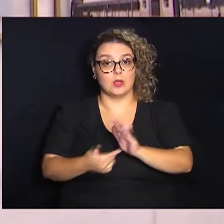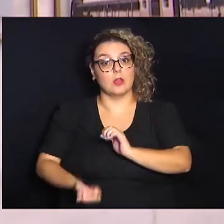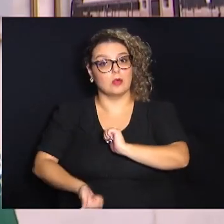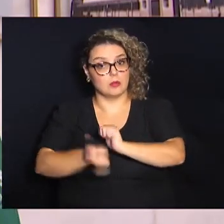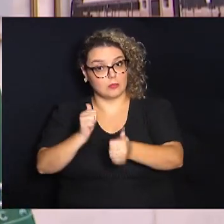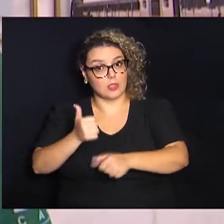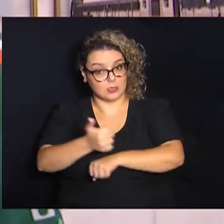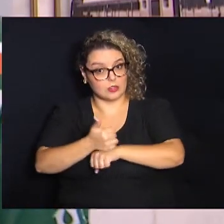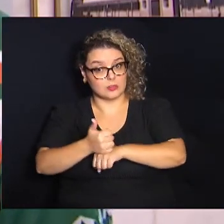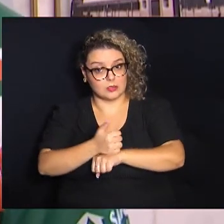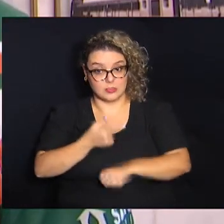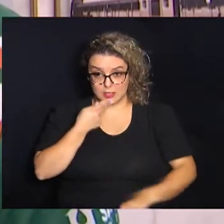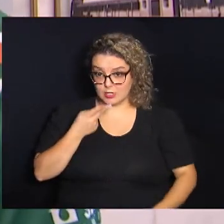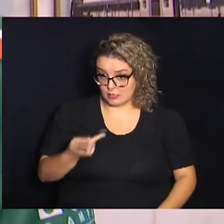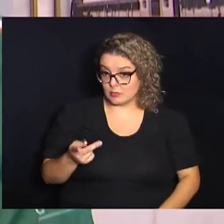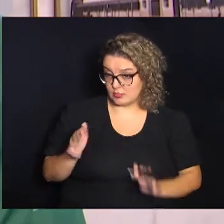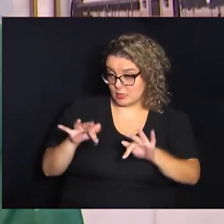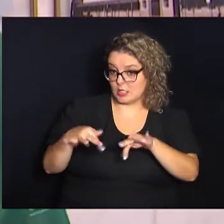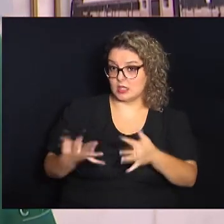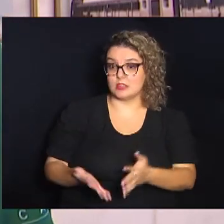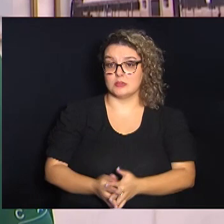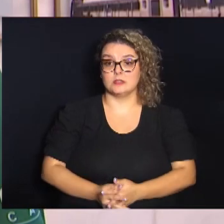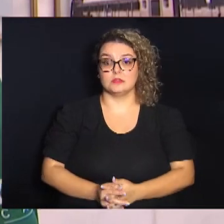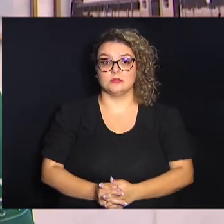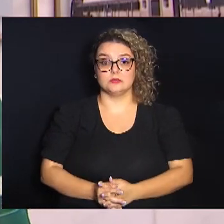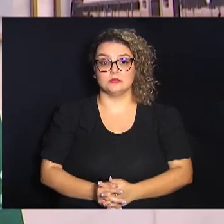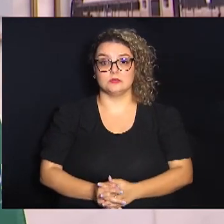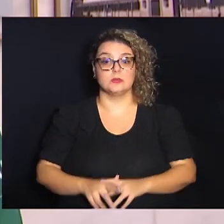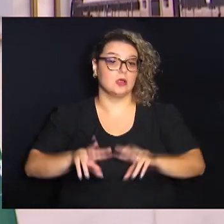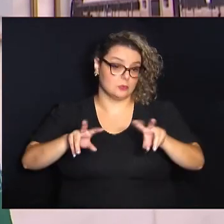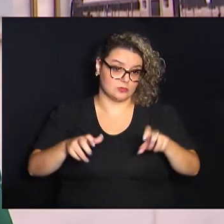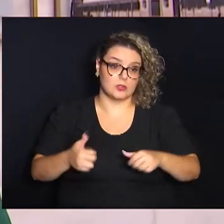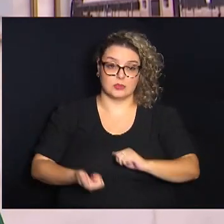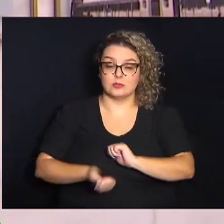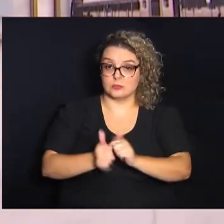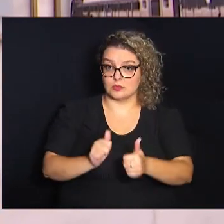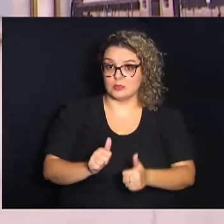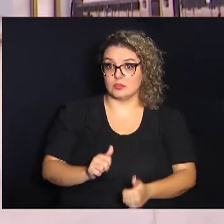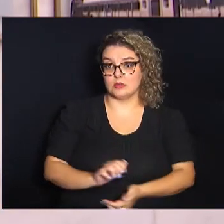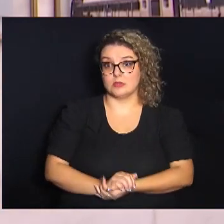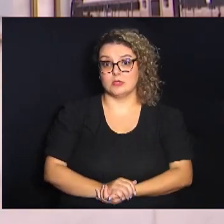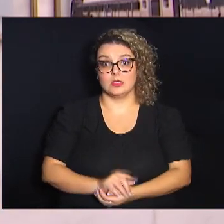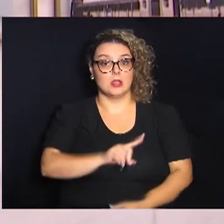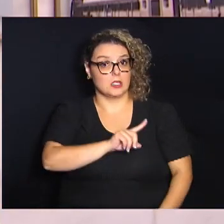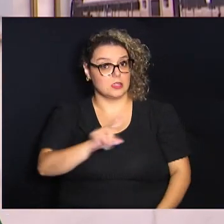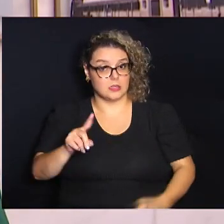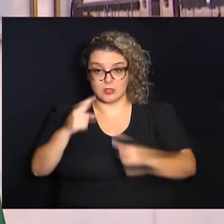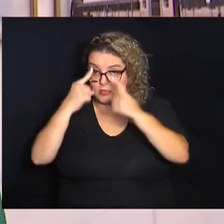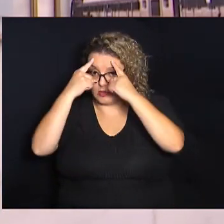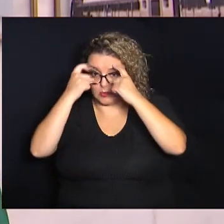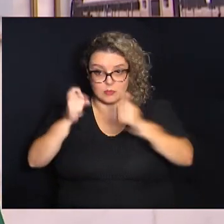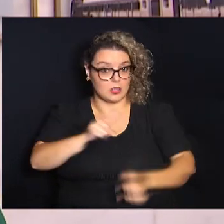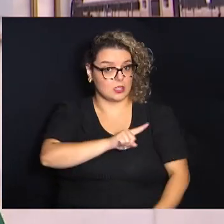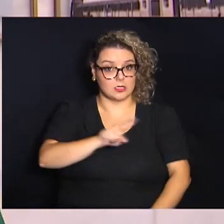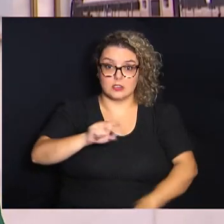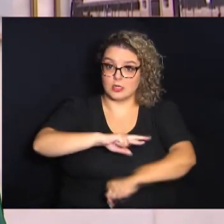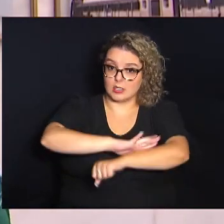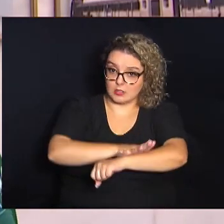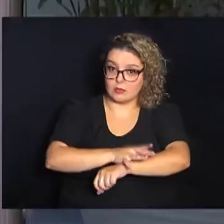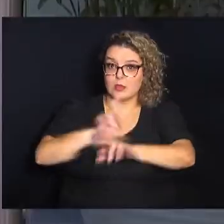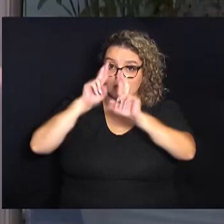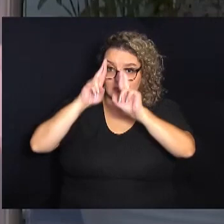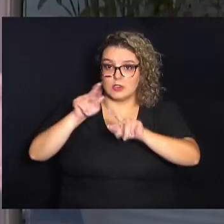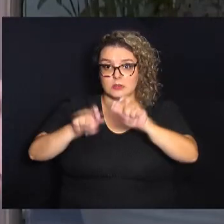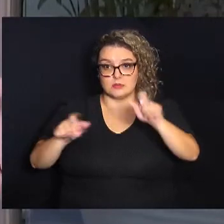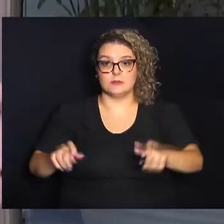E dizer, né, finalizando essa questão aí do futebol, não à violência, não ao racismo e vamos respeitar o